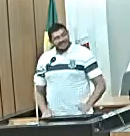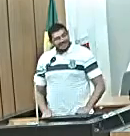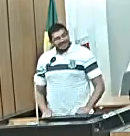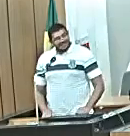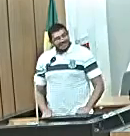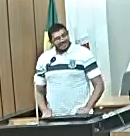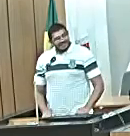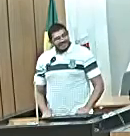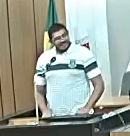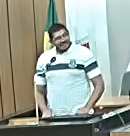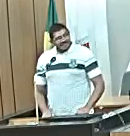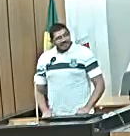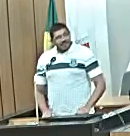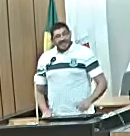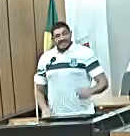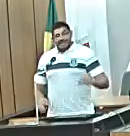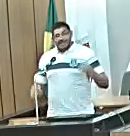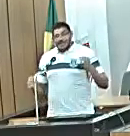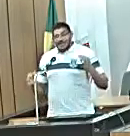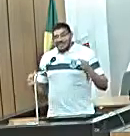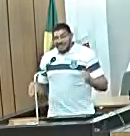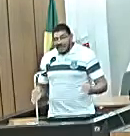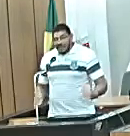nada pra ter progressão